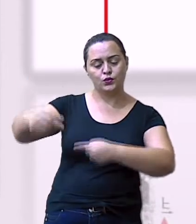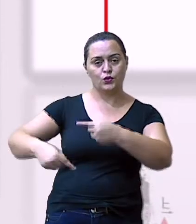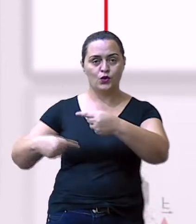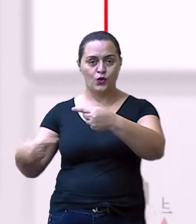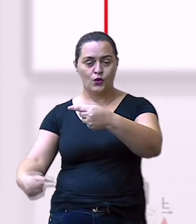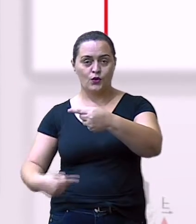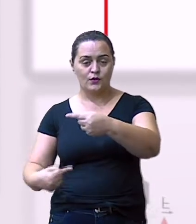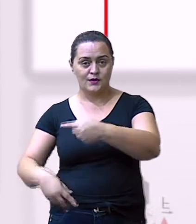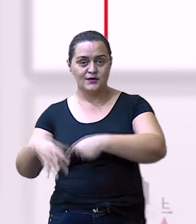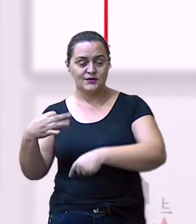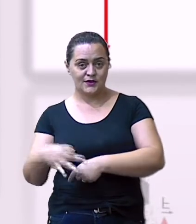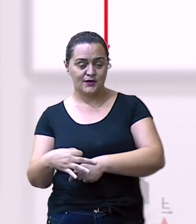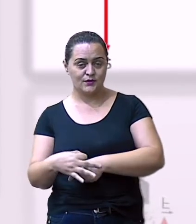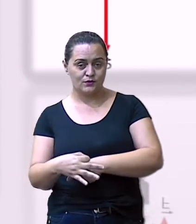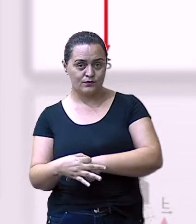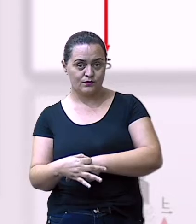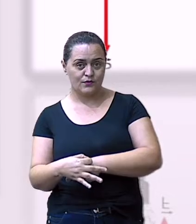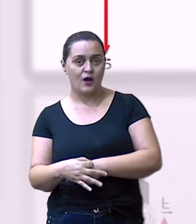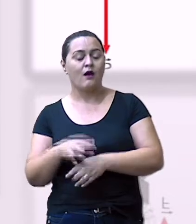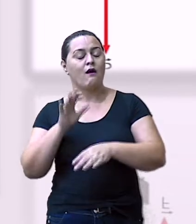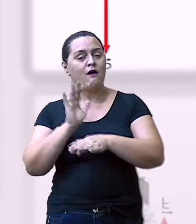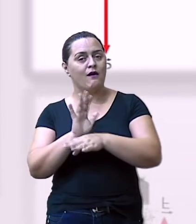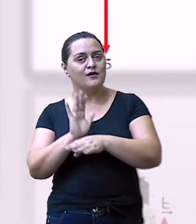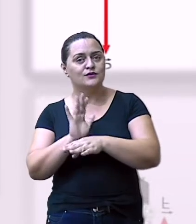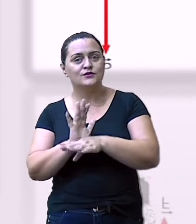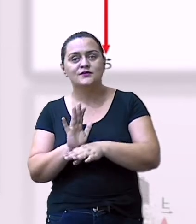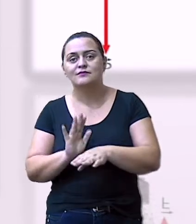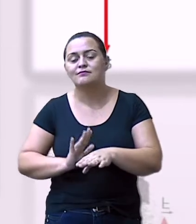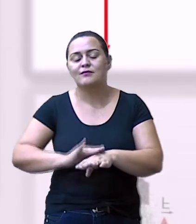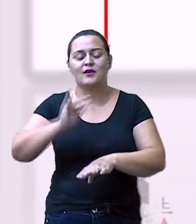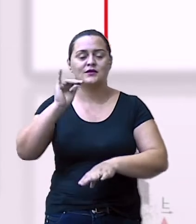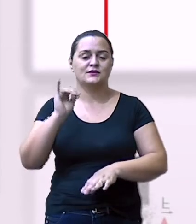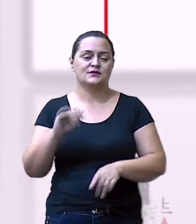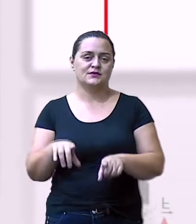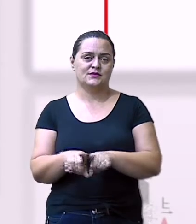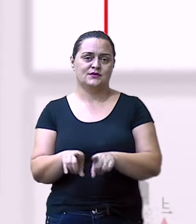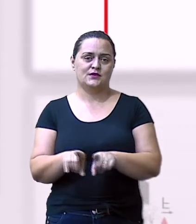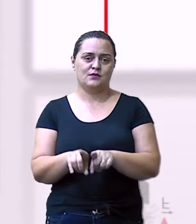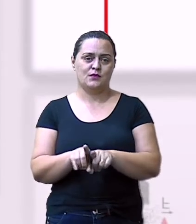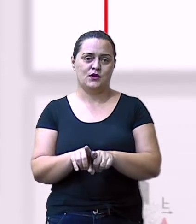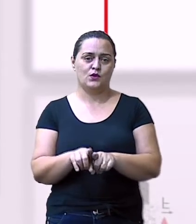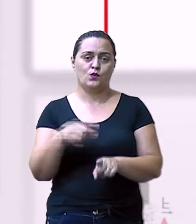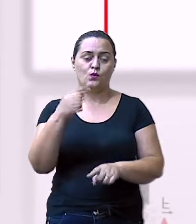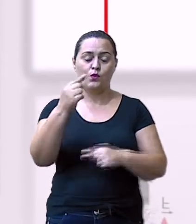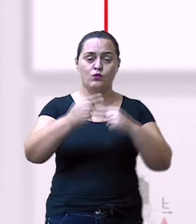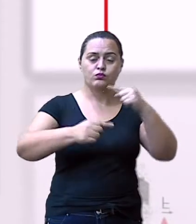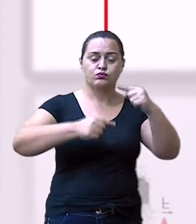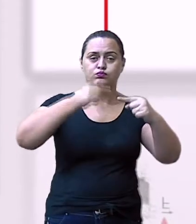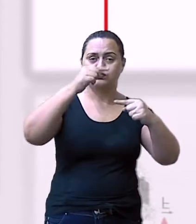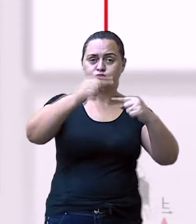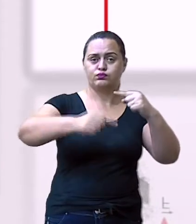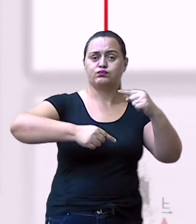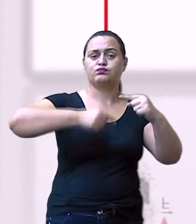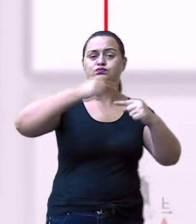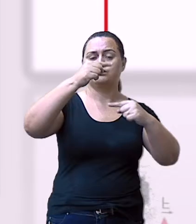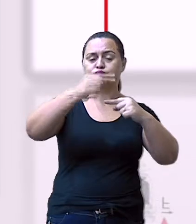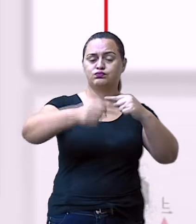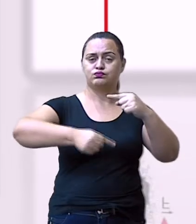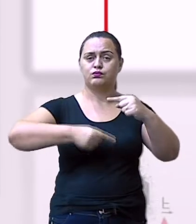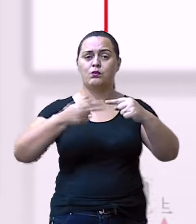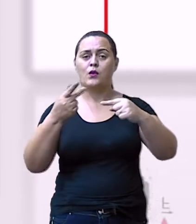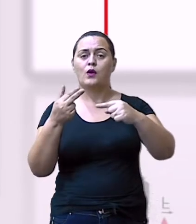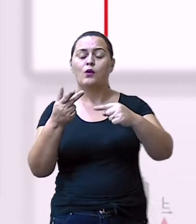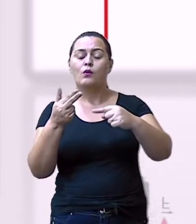de uma roldana móvel, a força motora será igual à metade